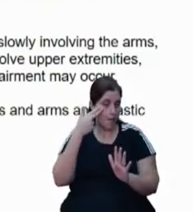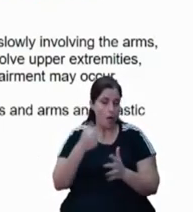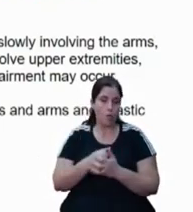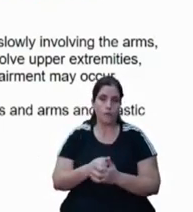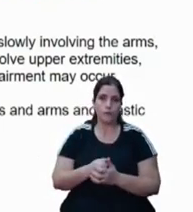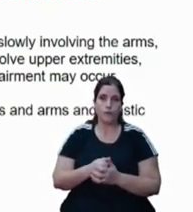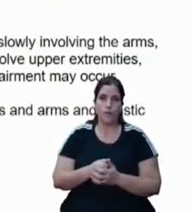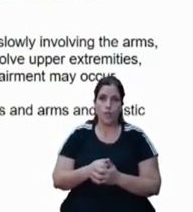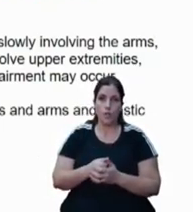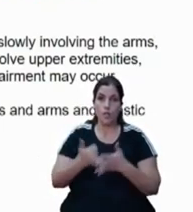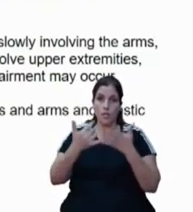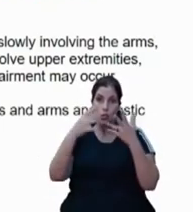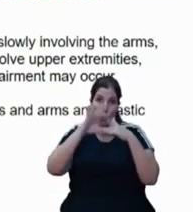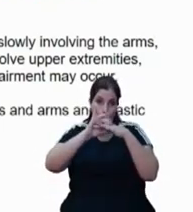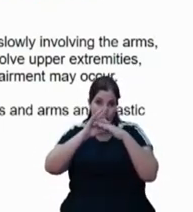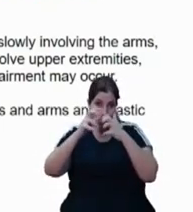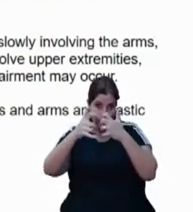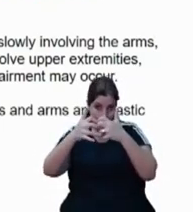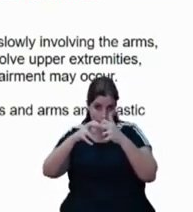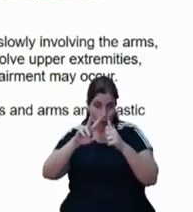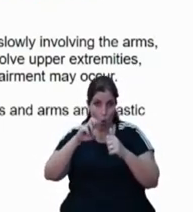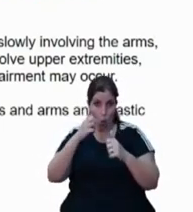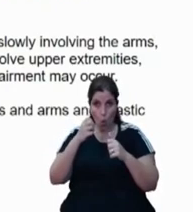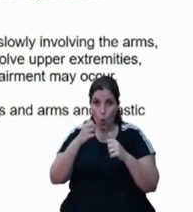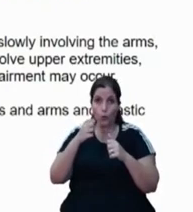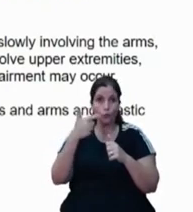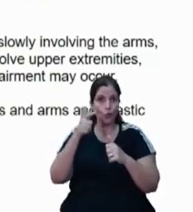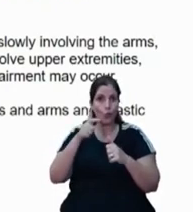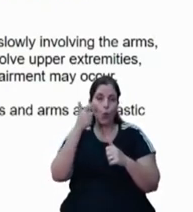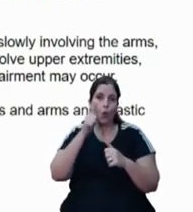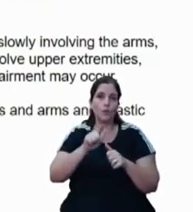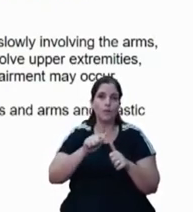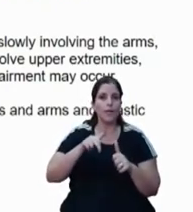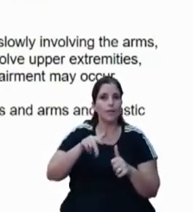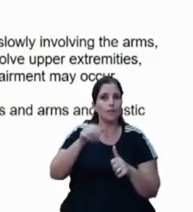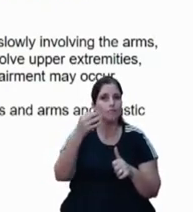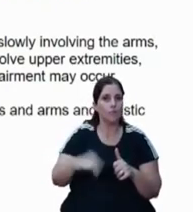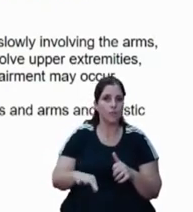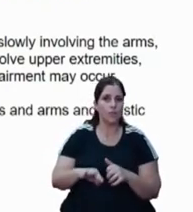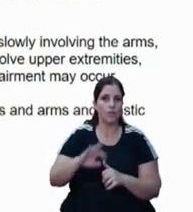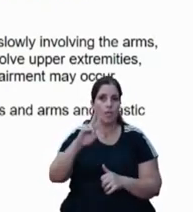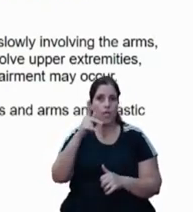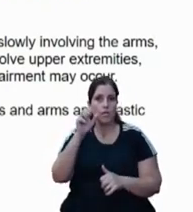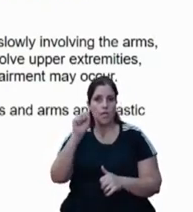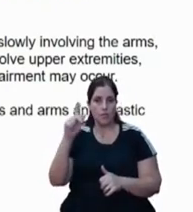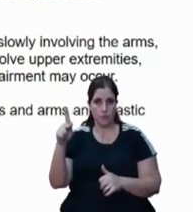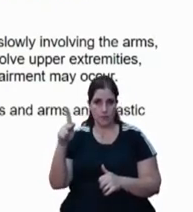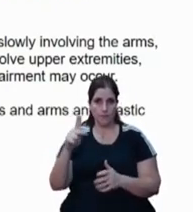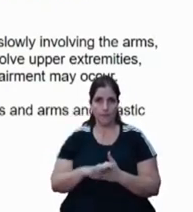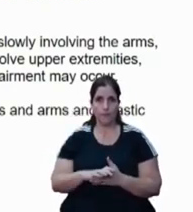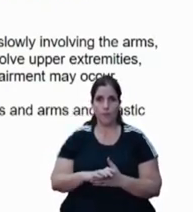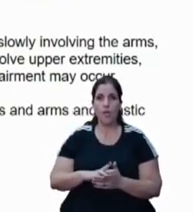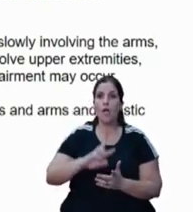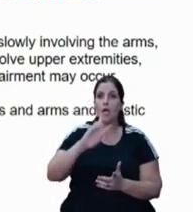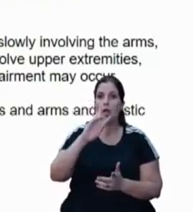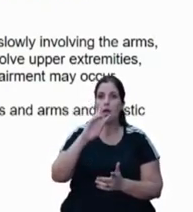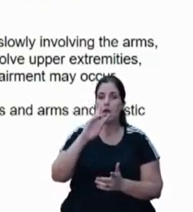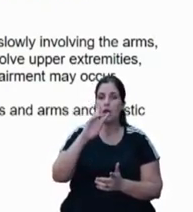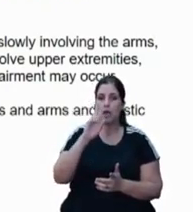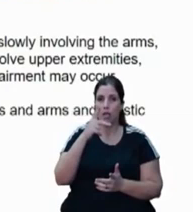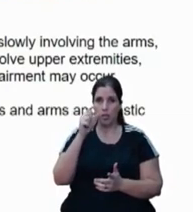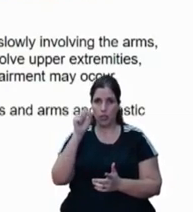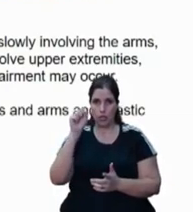e ataxia, ou incoordenação, estão presentes em muitas síndromes de HSP. As síndromes de HSP,